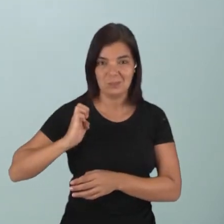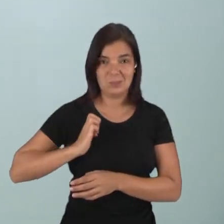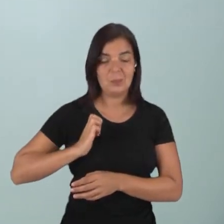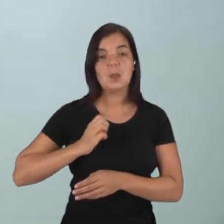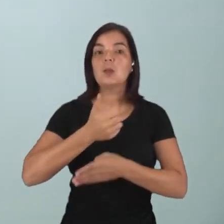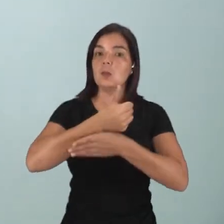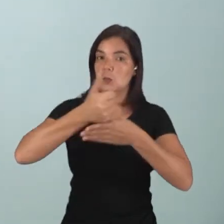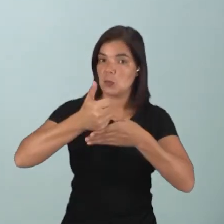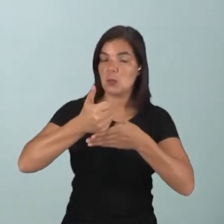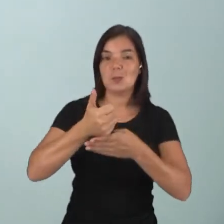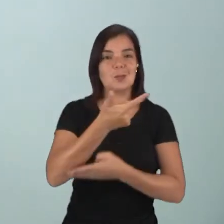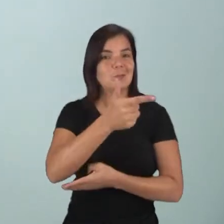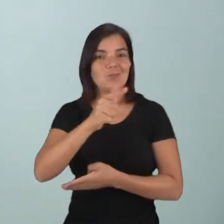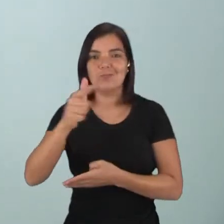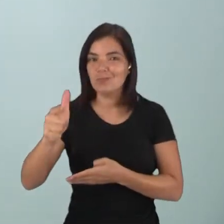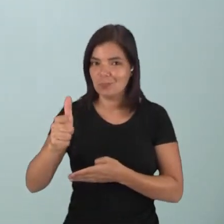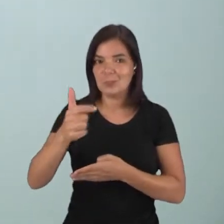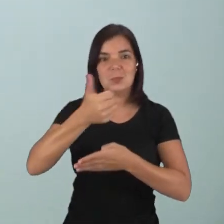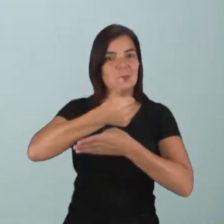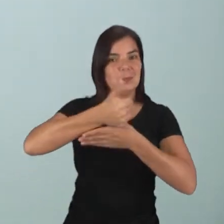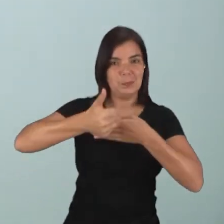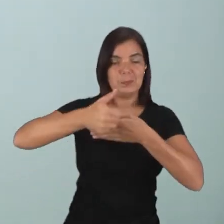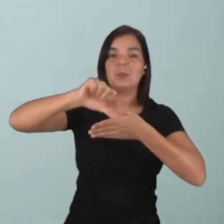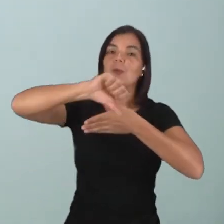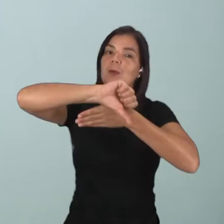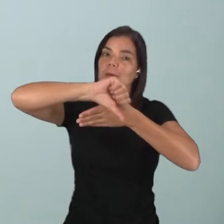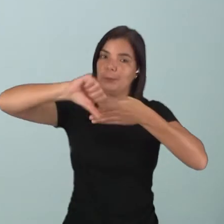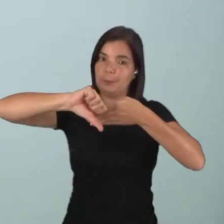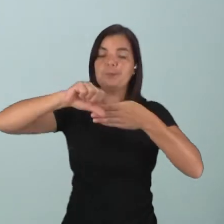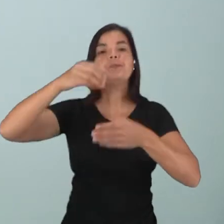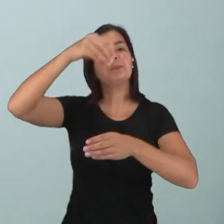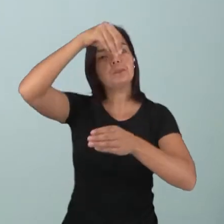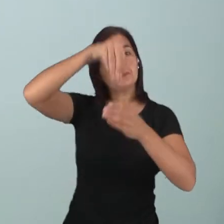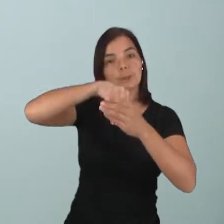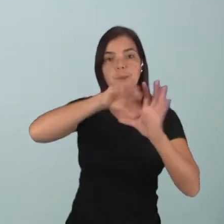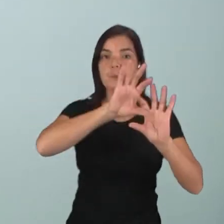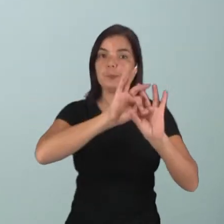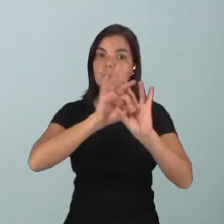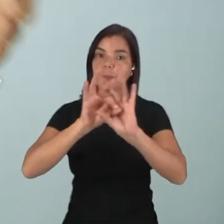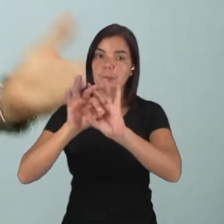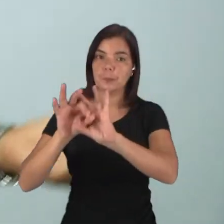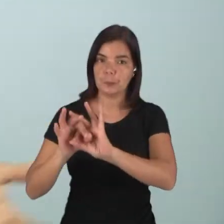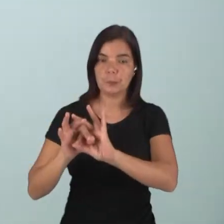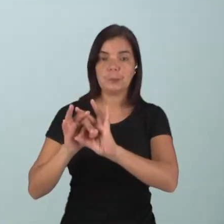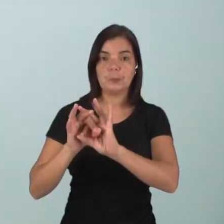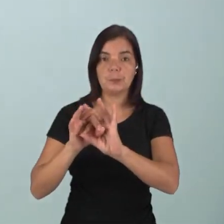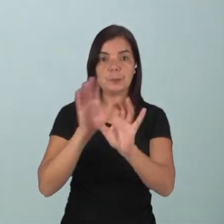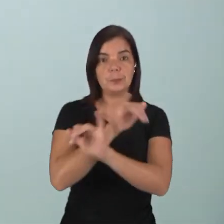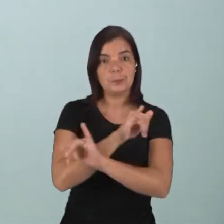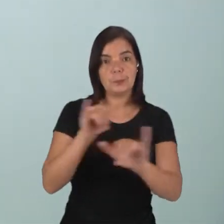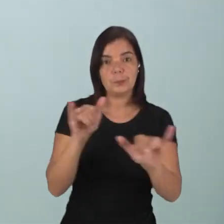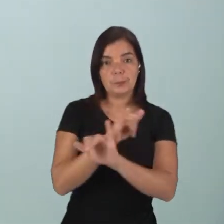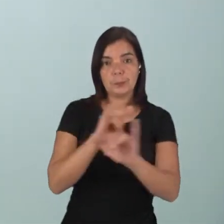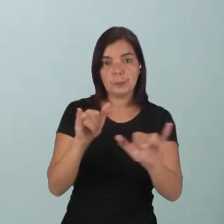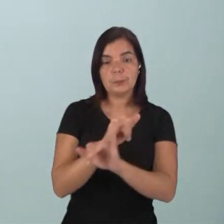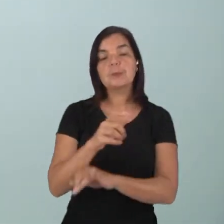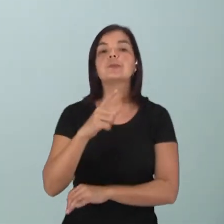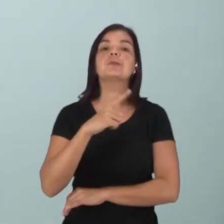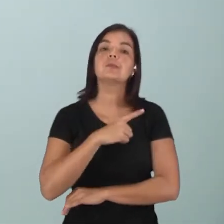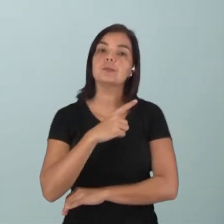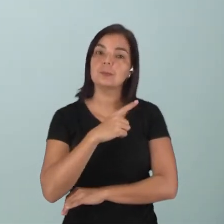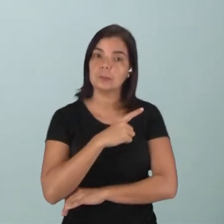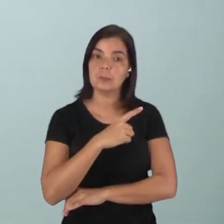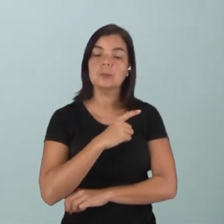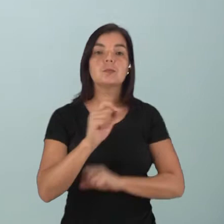ser moral e outra coisa é ser imoral. Então, dentro dessa contextualização, desse bojo de informações, nós estaremos